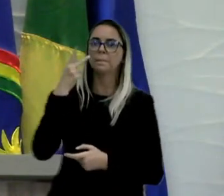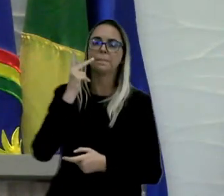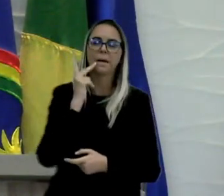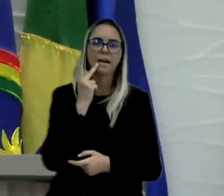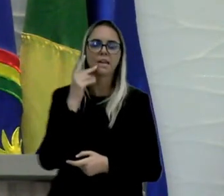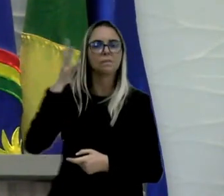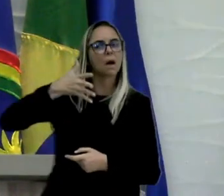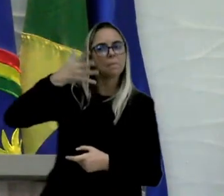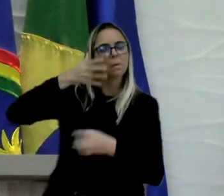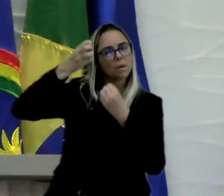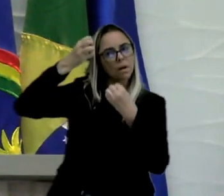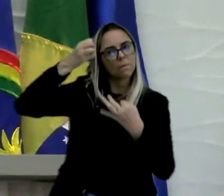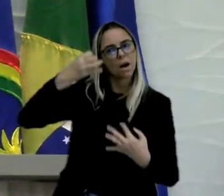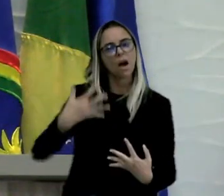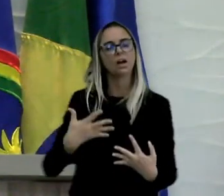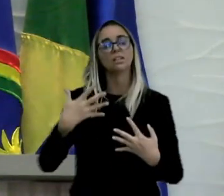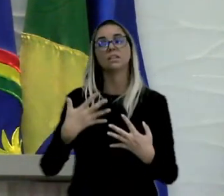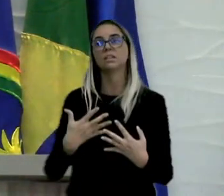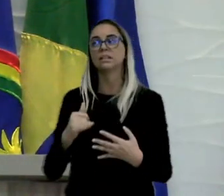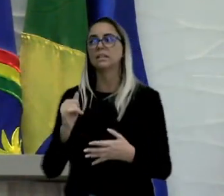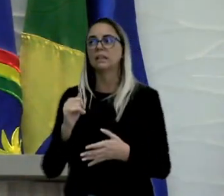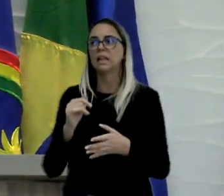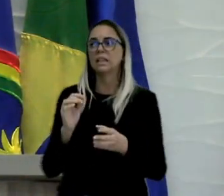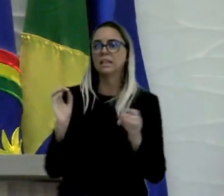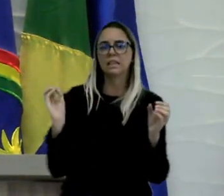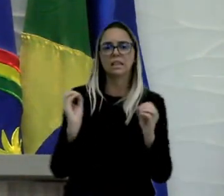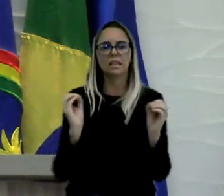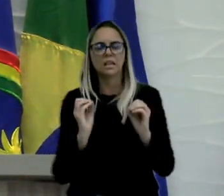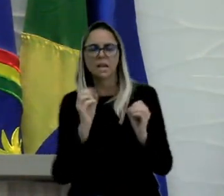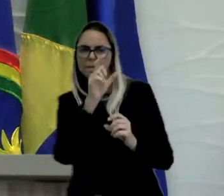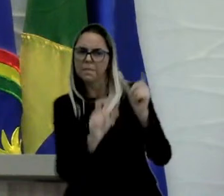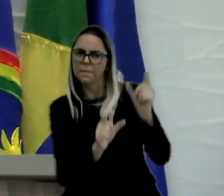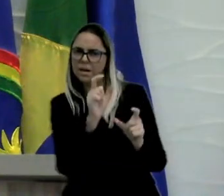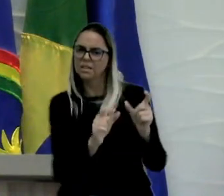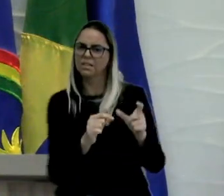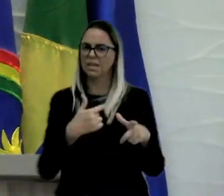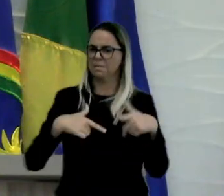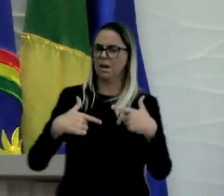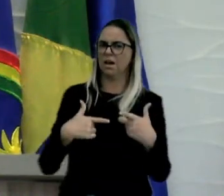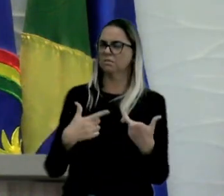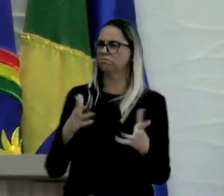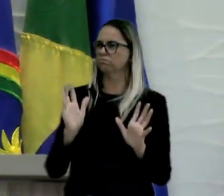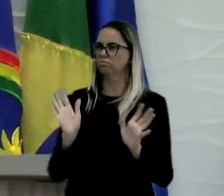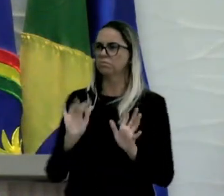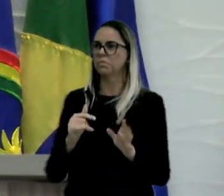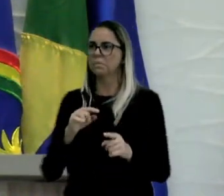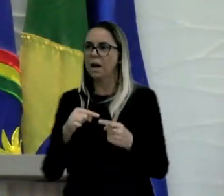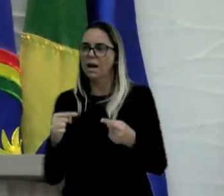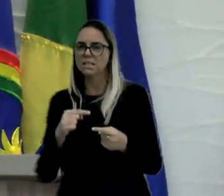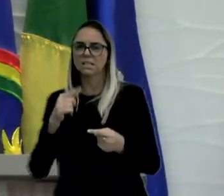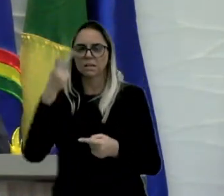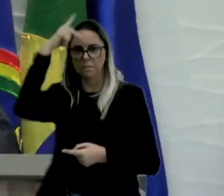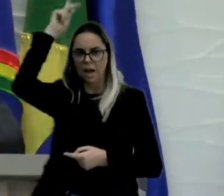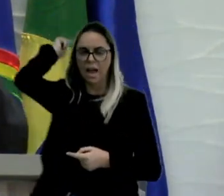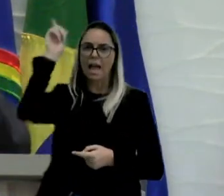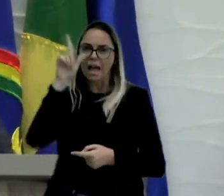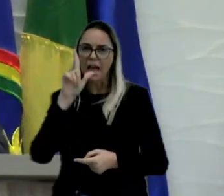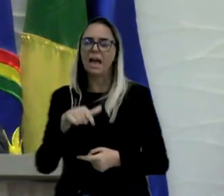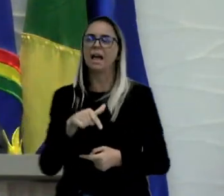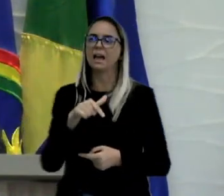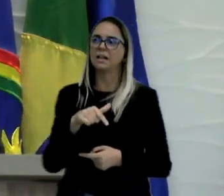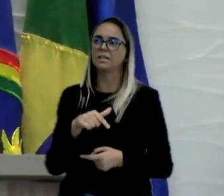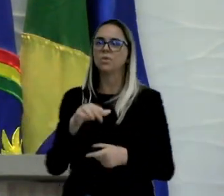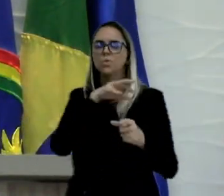discussão Vereador Padre diz que tem nada a ver com a o funcionário da Compensa é com a compensa e vossa excelência diz que é tudo que é de